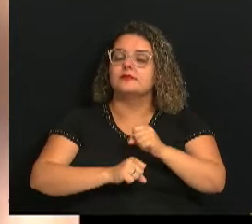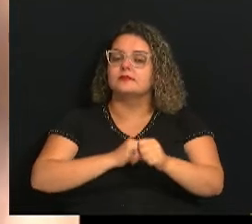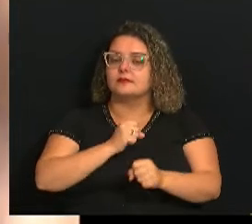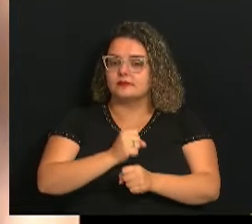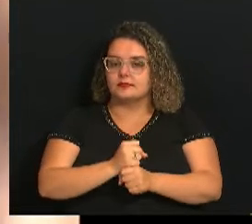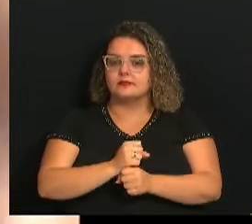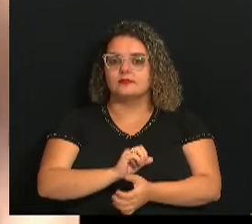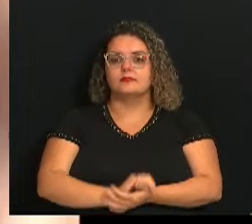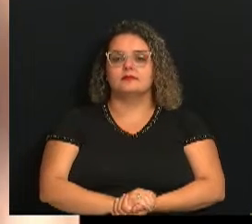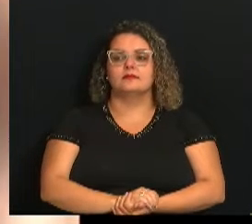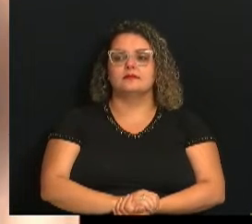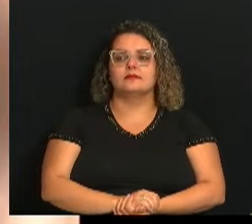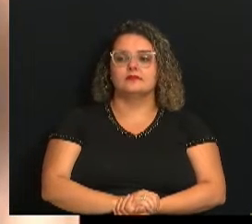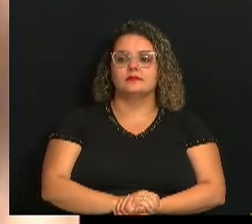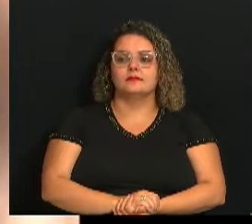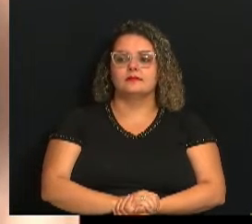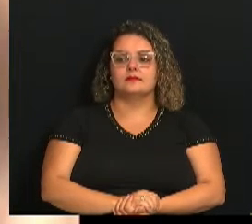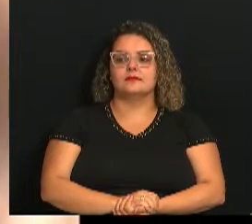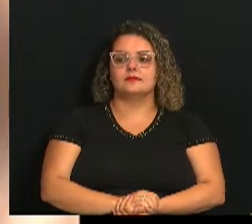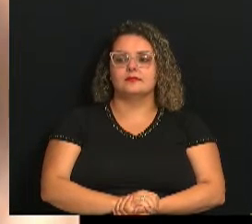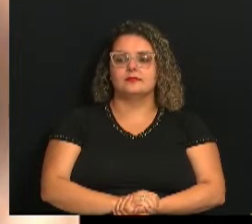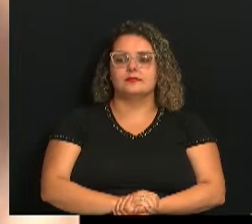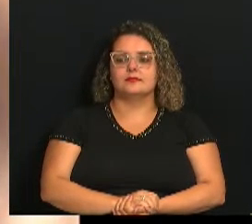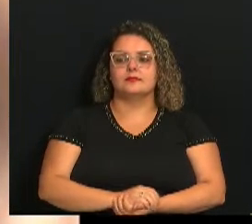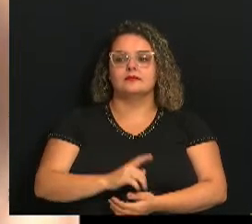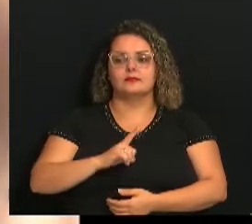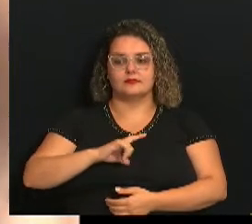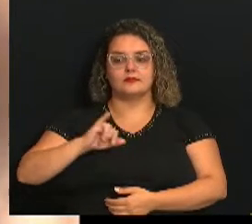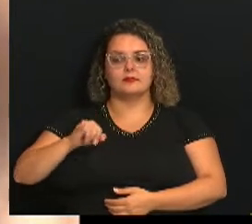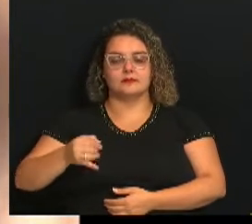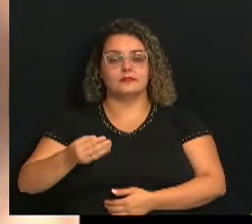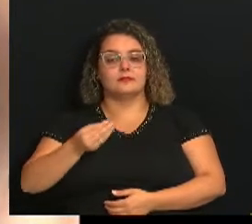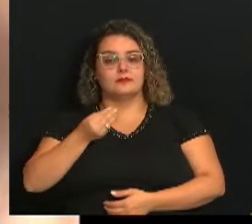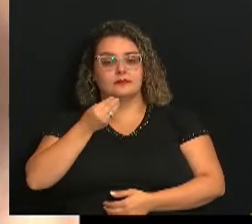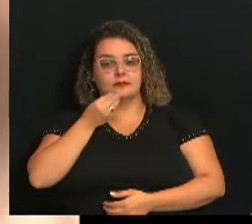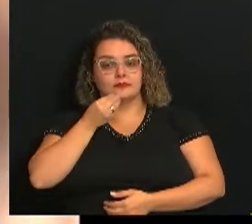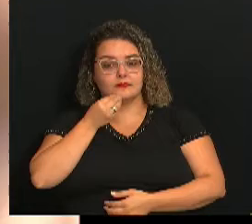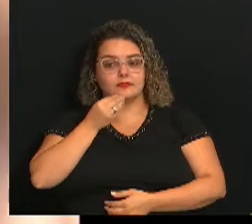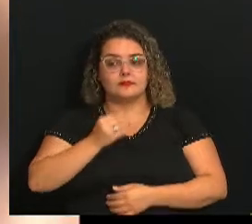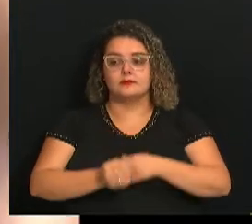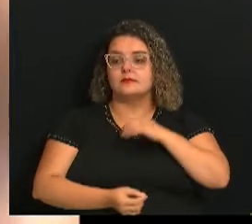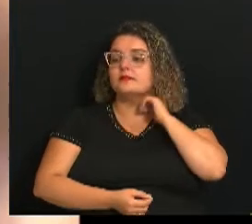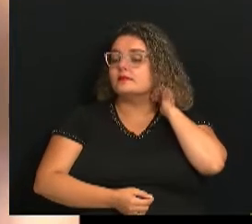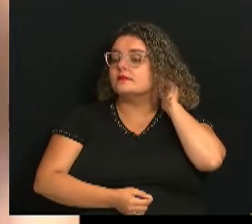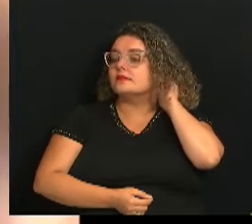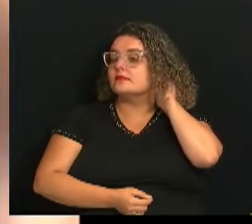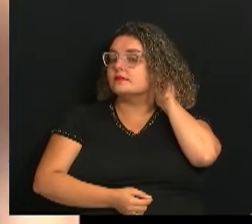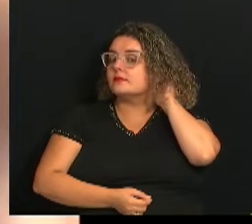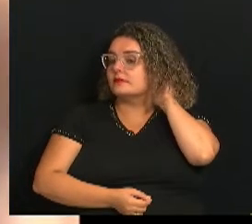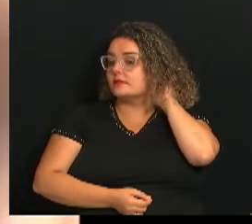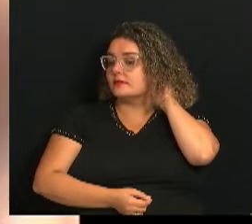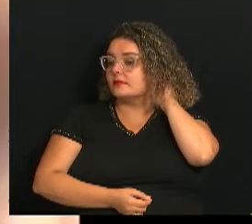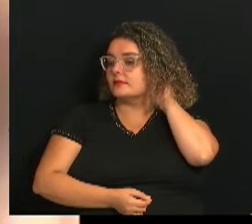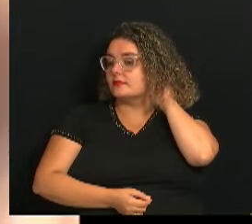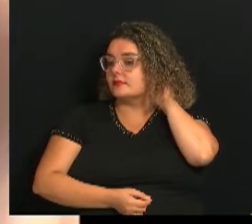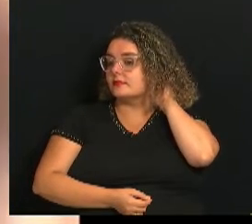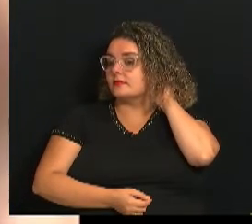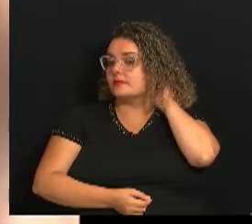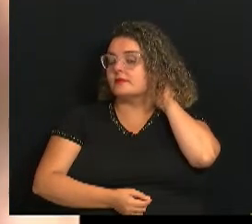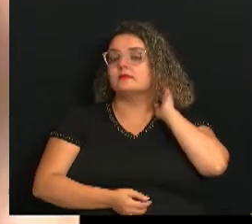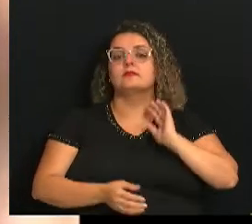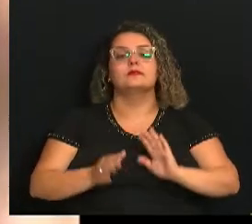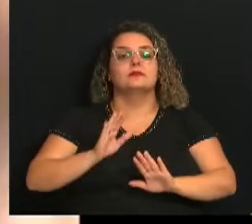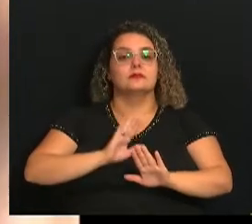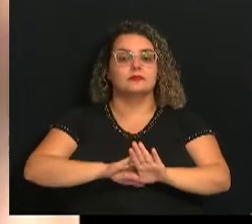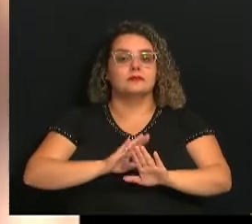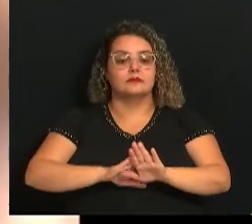onde tive a oportunidade de atuar na implementação das ações das casas de cultura